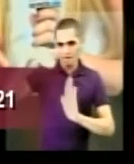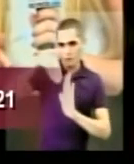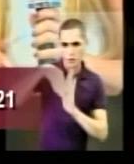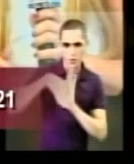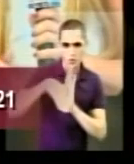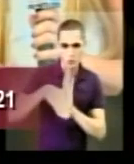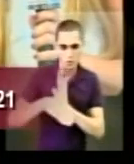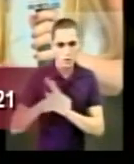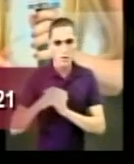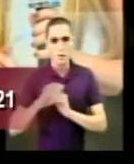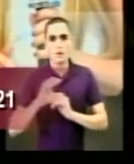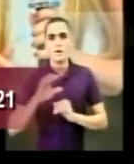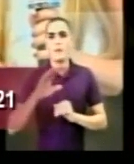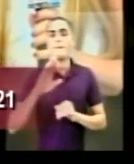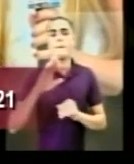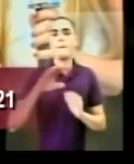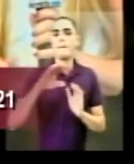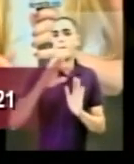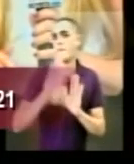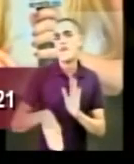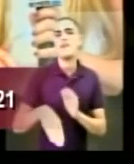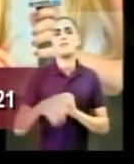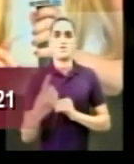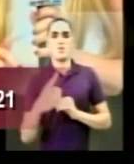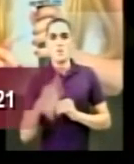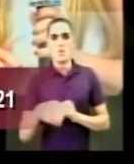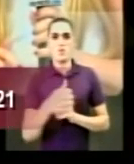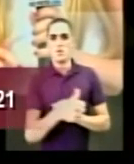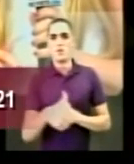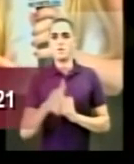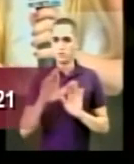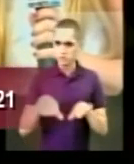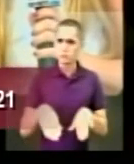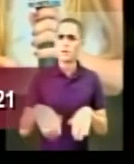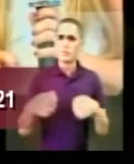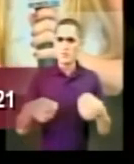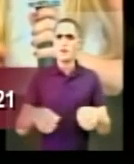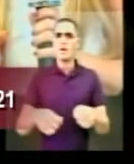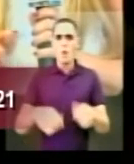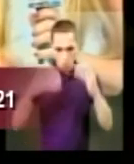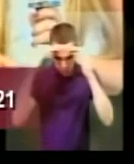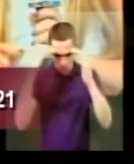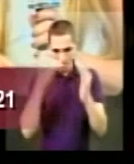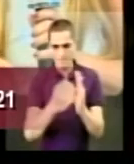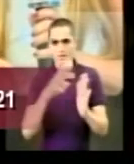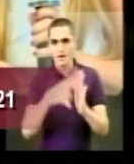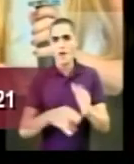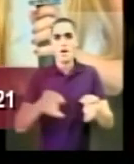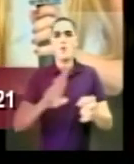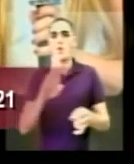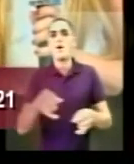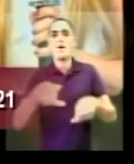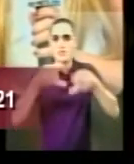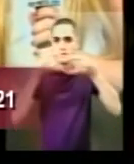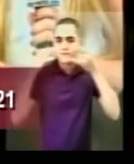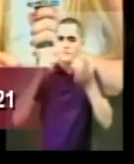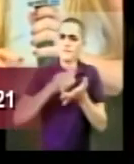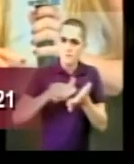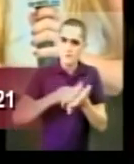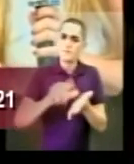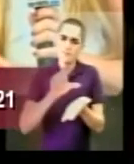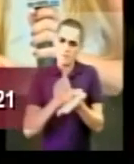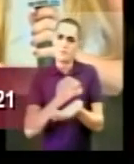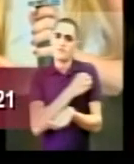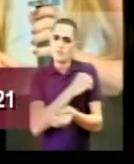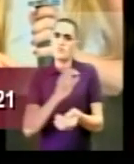medidas de distanciamento, uso de máscara, não sair desnecessariamente, porque esse gráfico mostra muito bem isso.